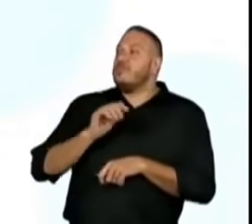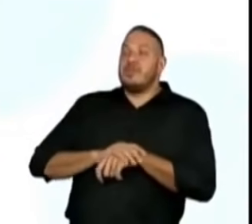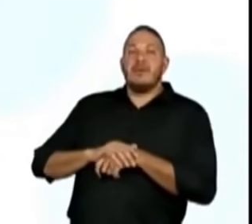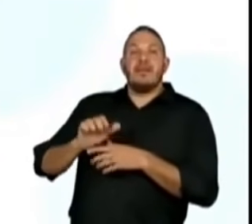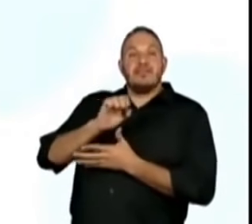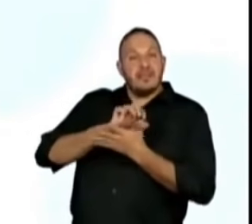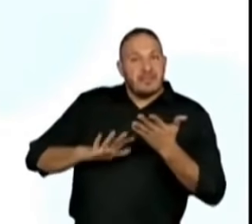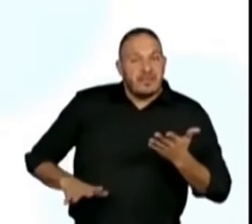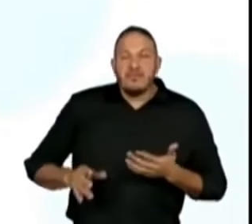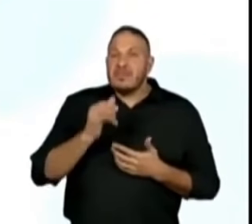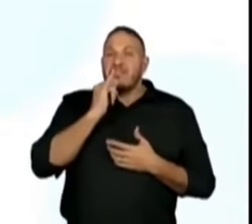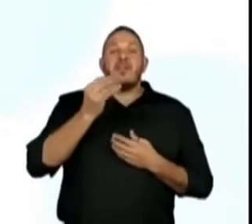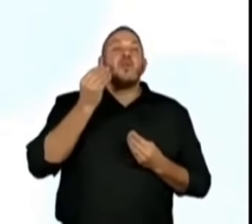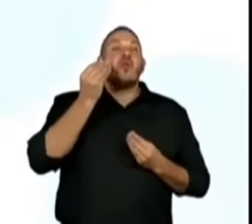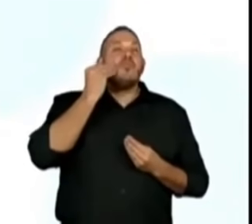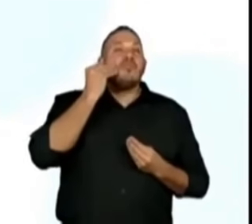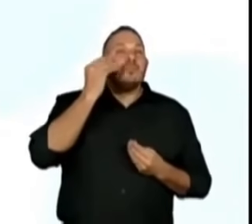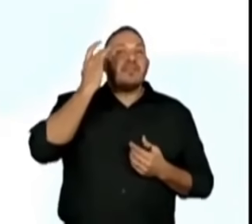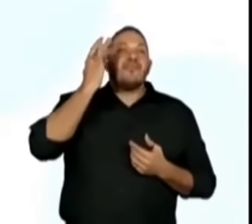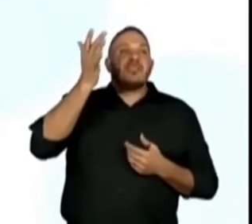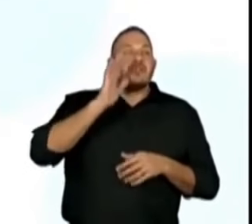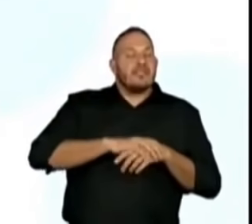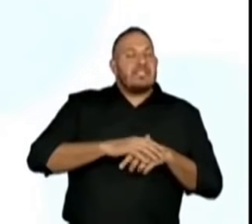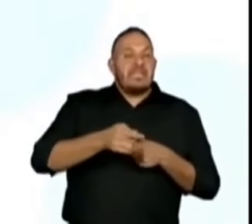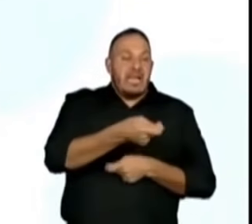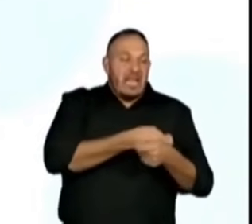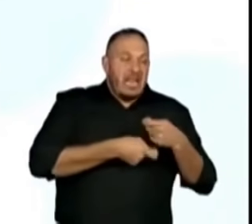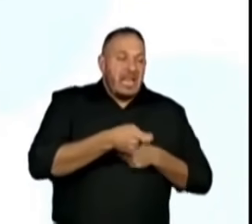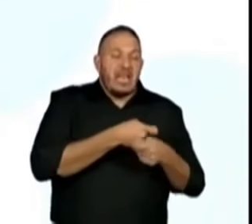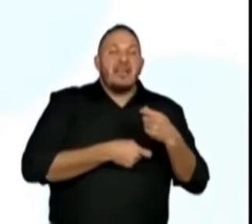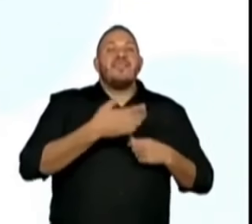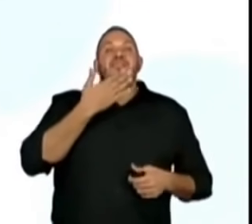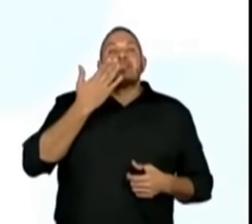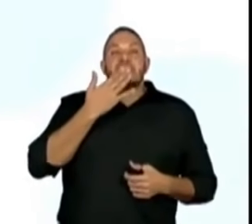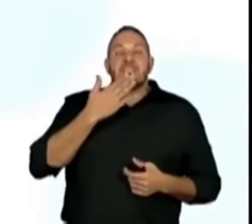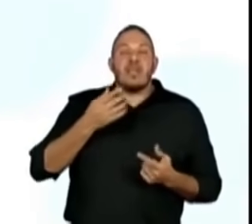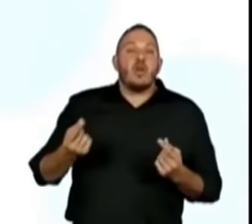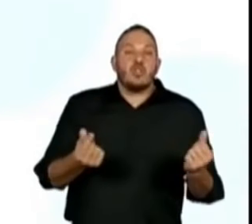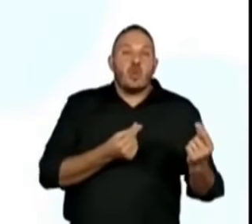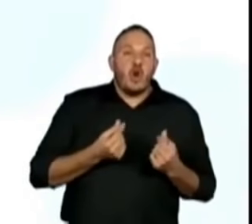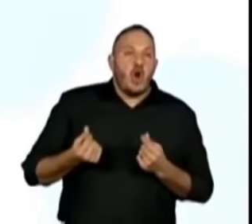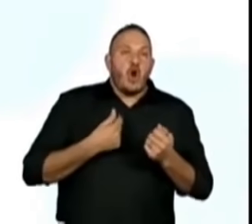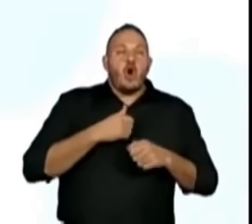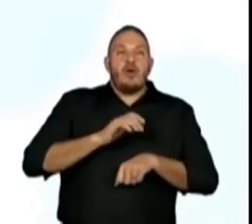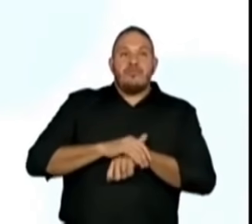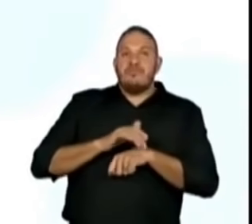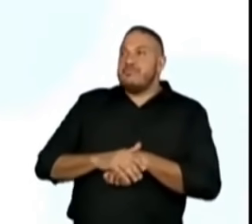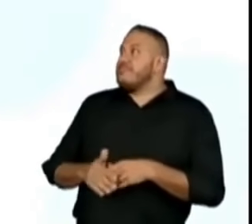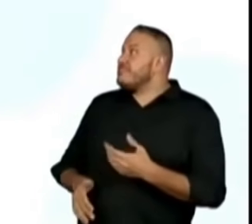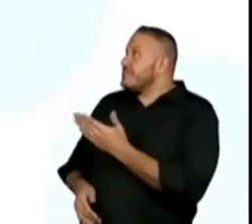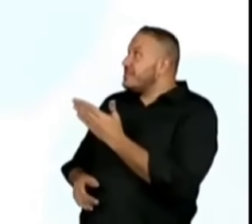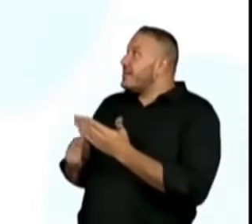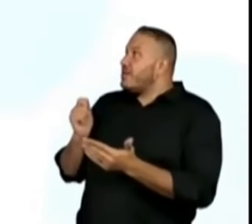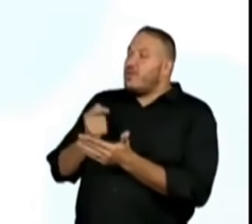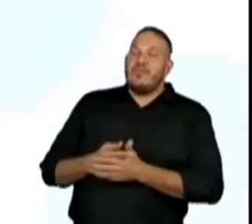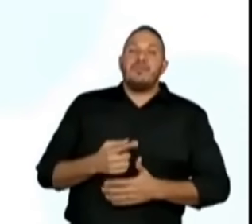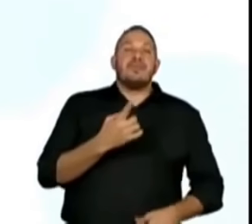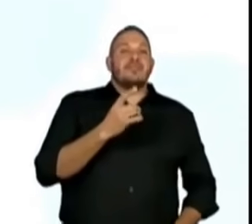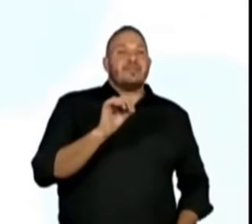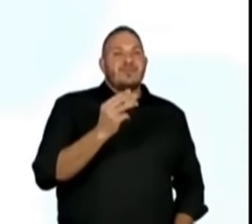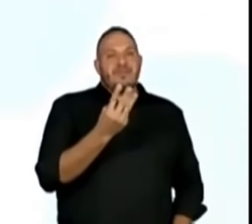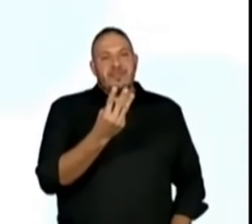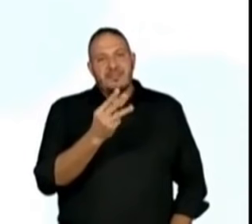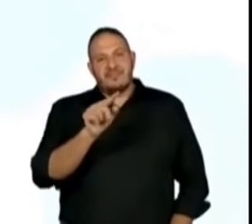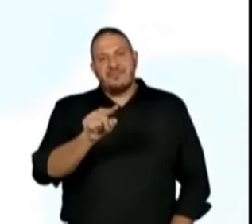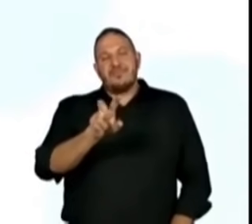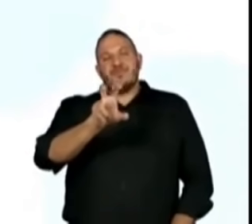sobre facilitar o troco, né? Como o pai do Caio poderia ter facilitado o troco nesse caso, nessa compra de